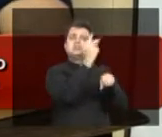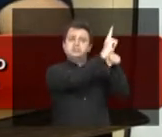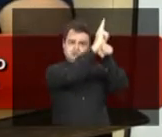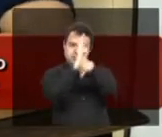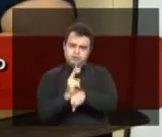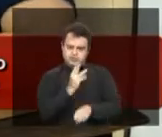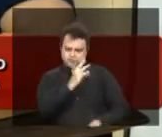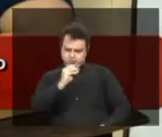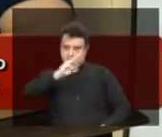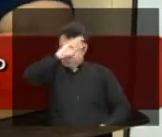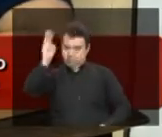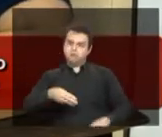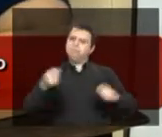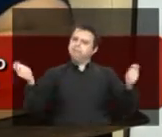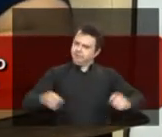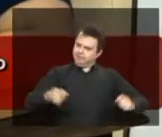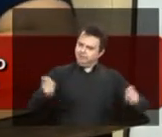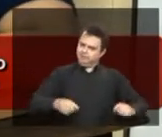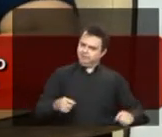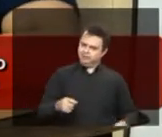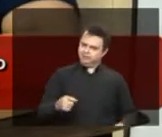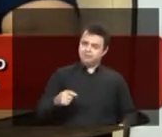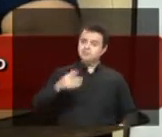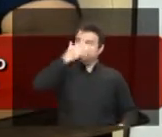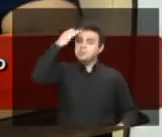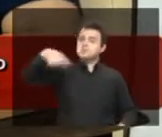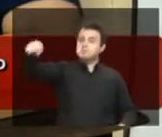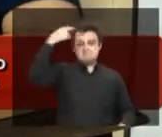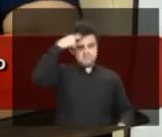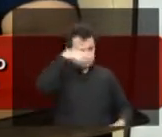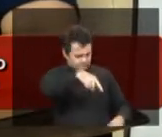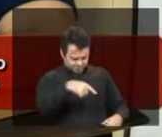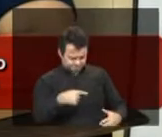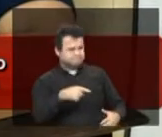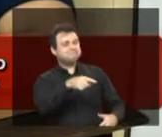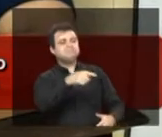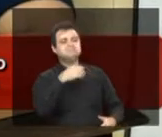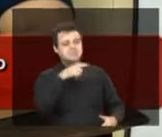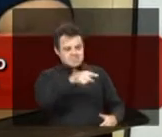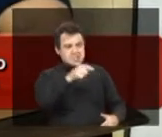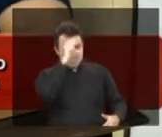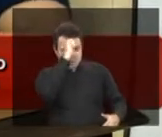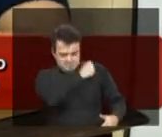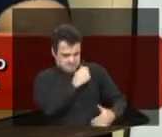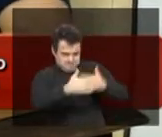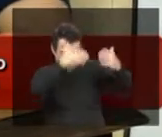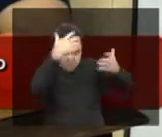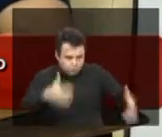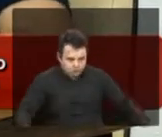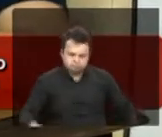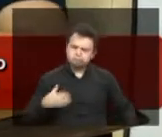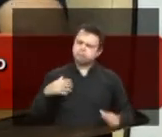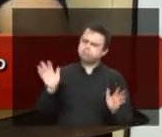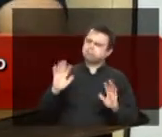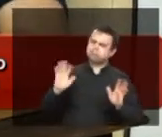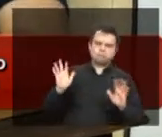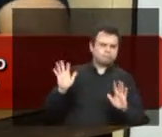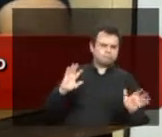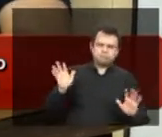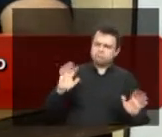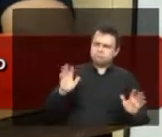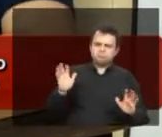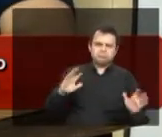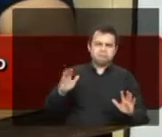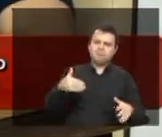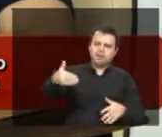está pensando aí no progresso? Os 300 milhões serão necessários? Sim, eu não sou contra os trabalhos que